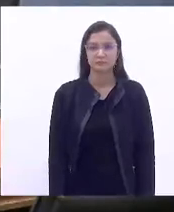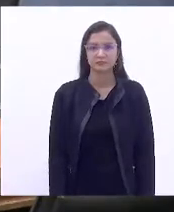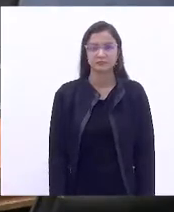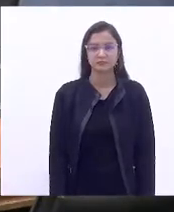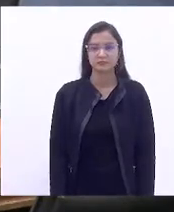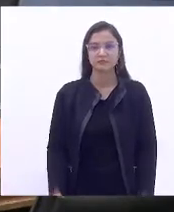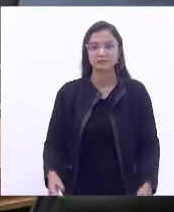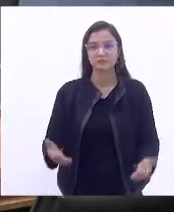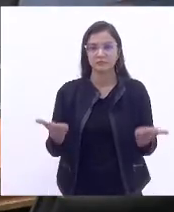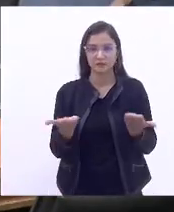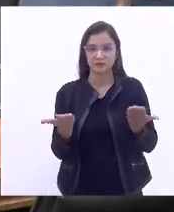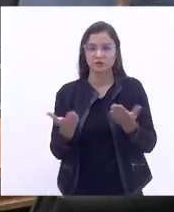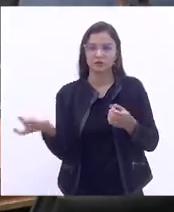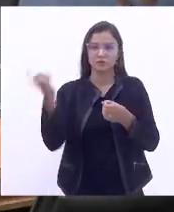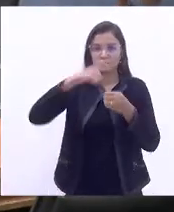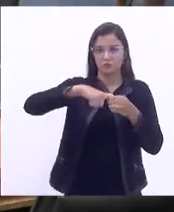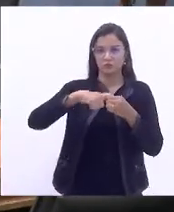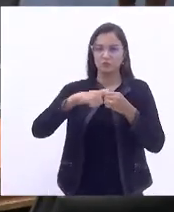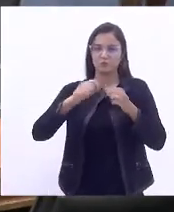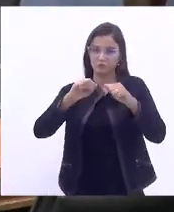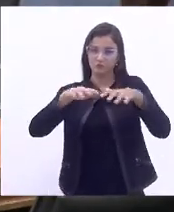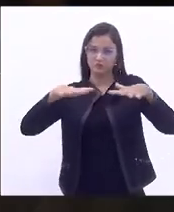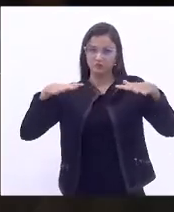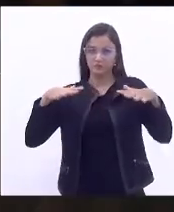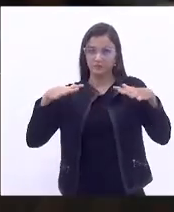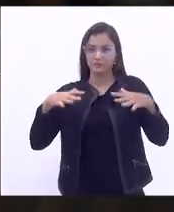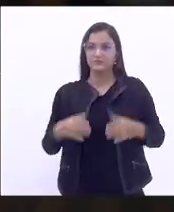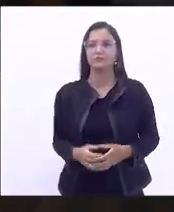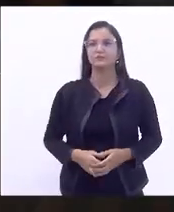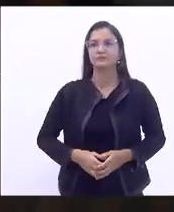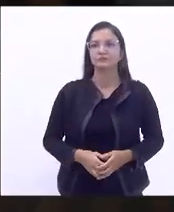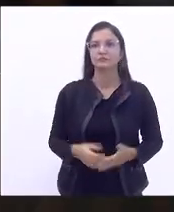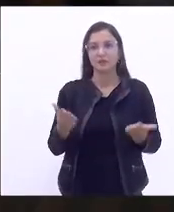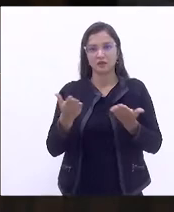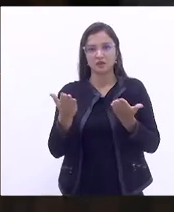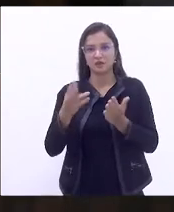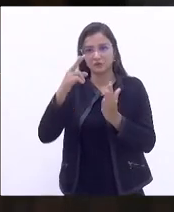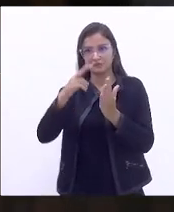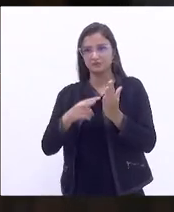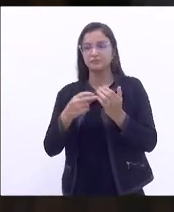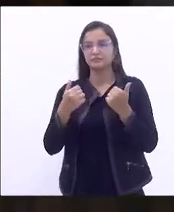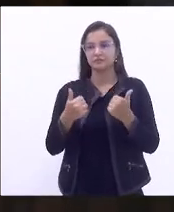Está reaberta a sessão. Passa-se a ordem do dia. Boa tarde